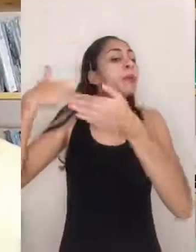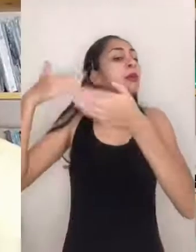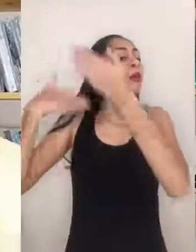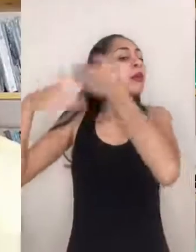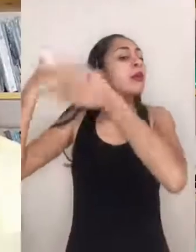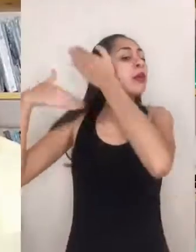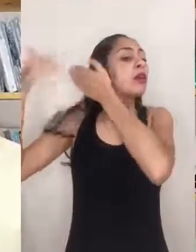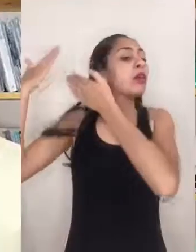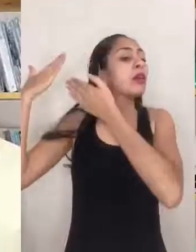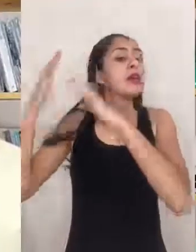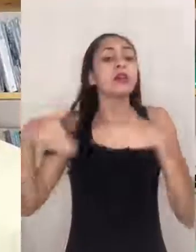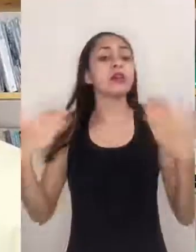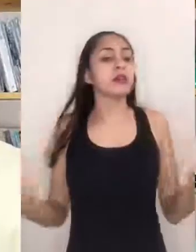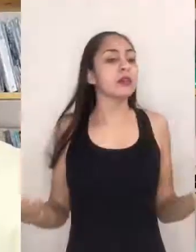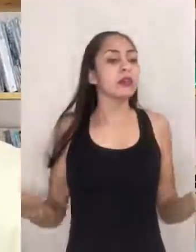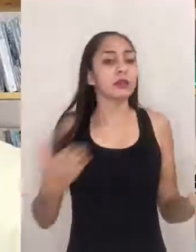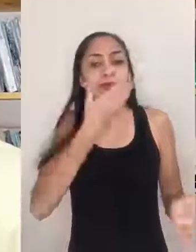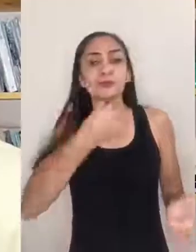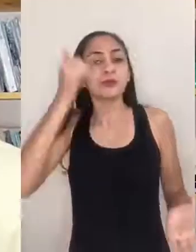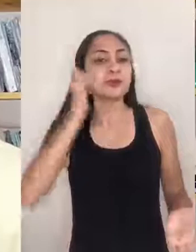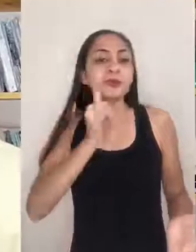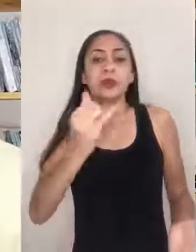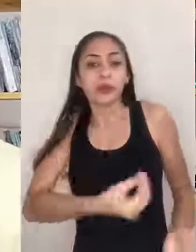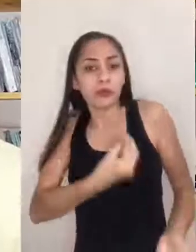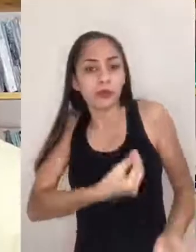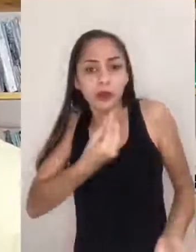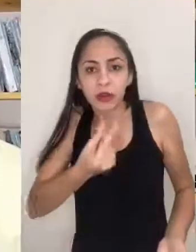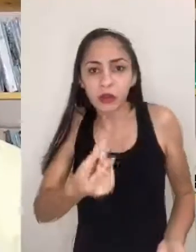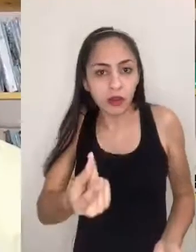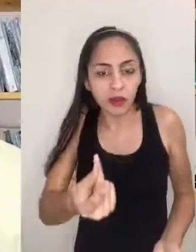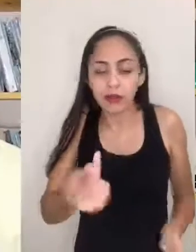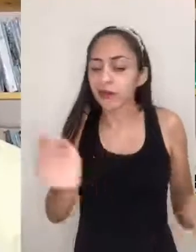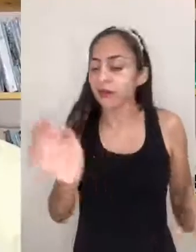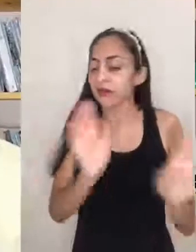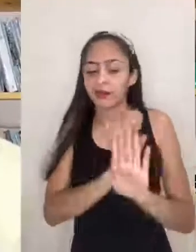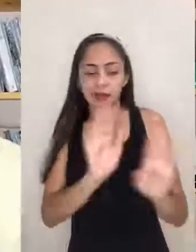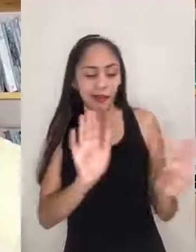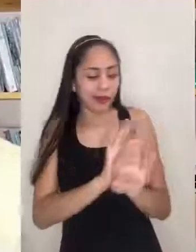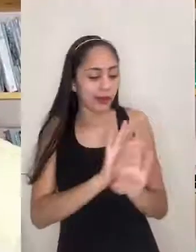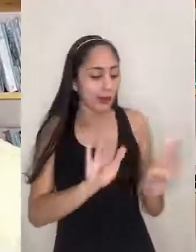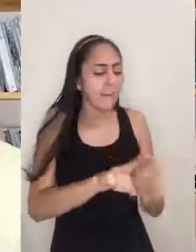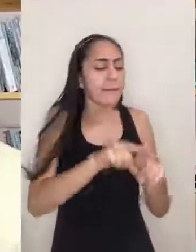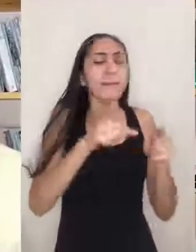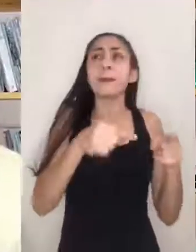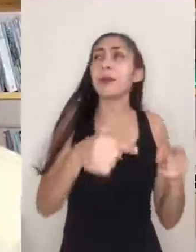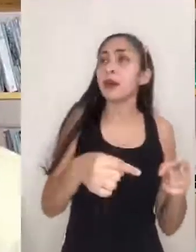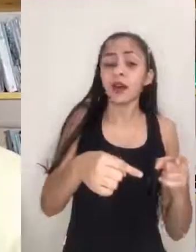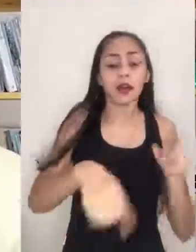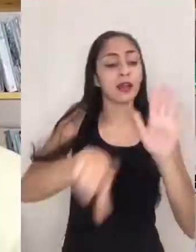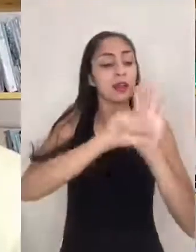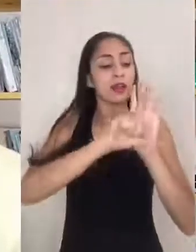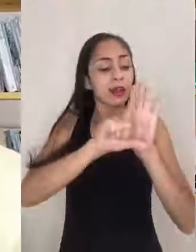eles? E os profetas, acaso vivem para sempre? Contudo, as minhas palavras e os